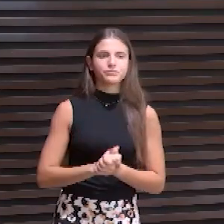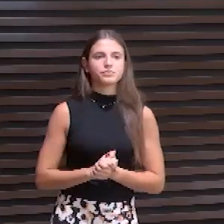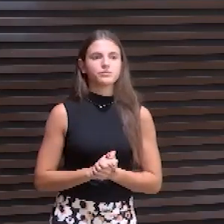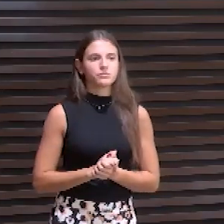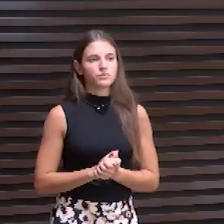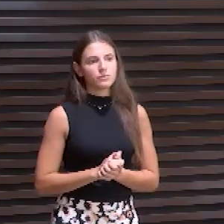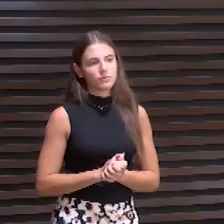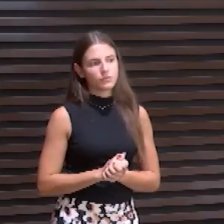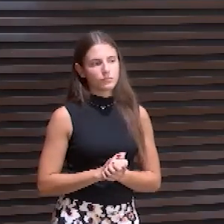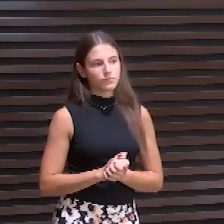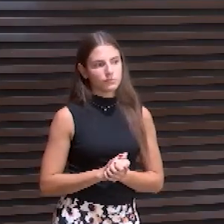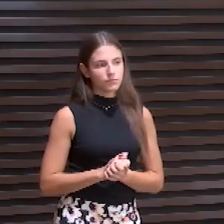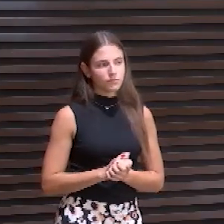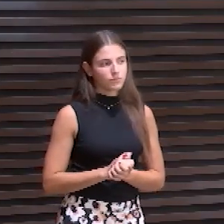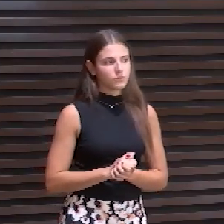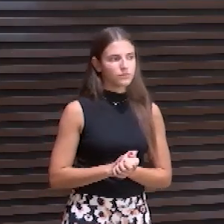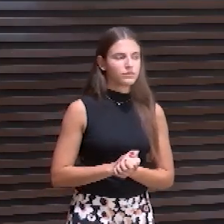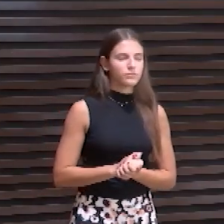29.